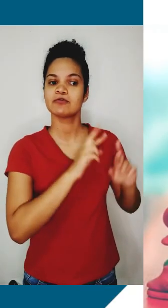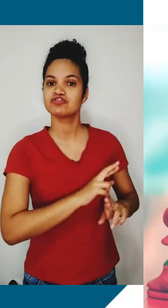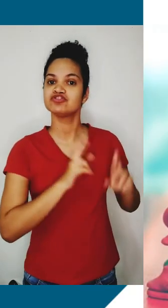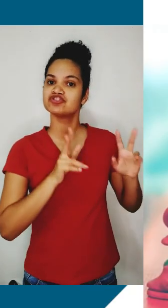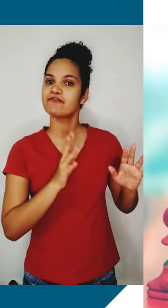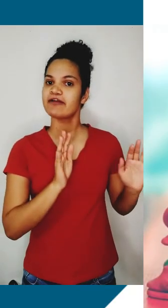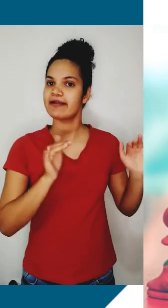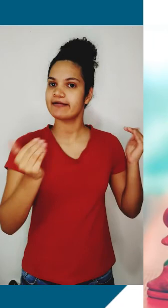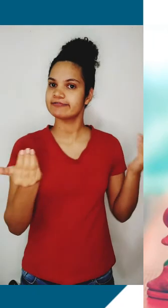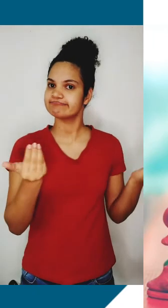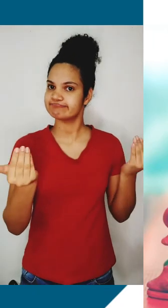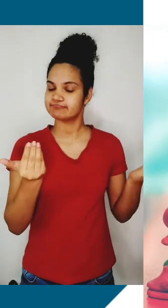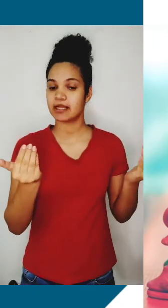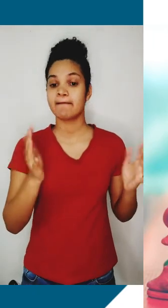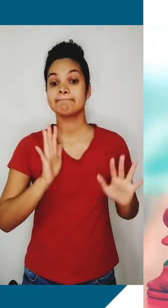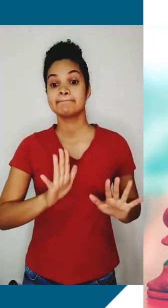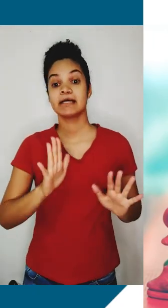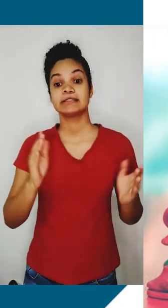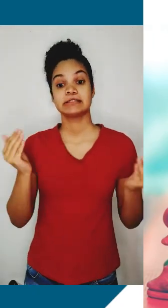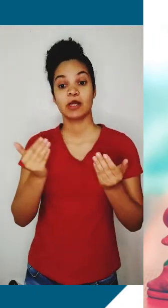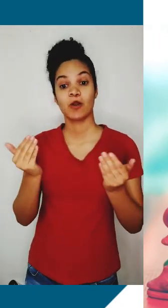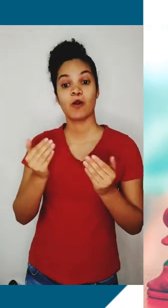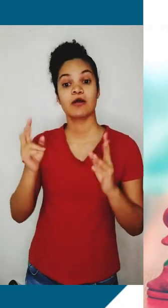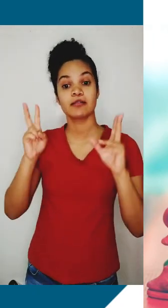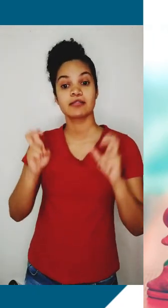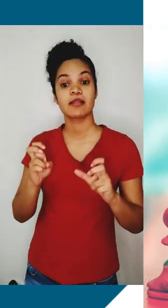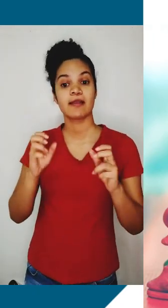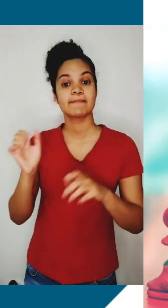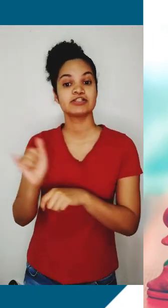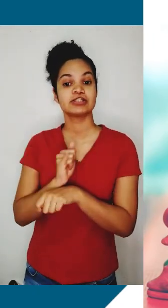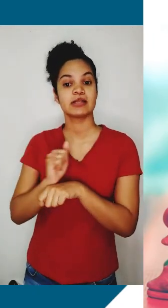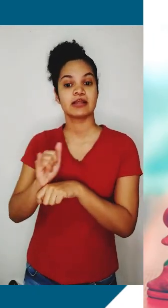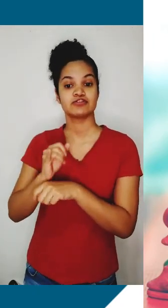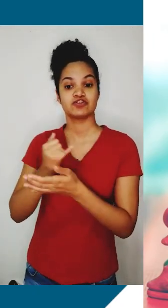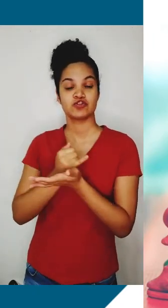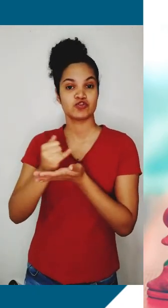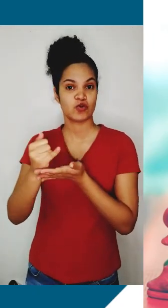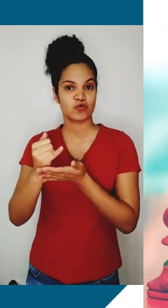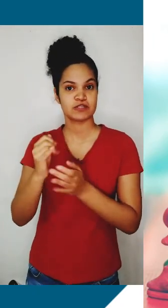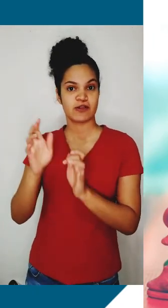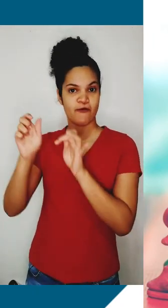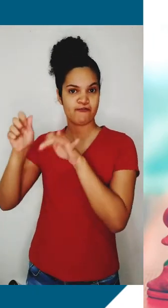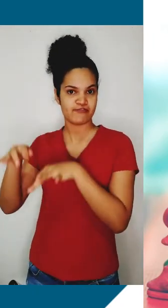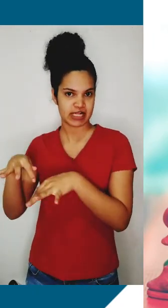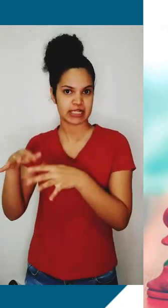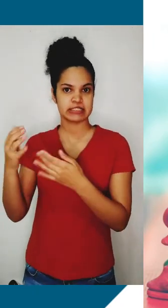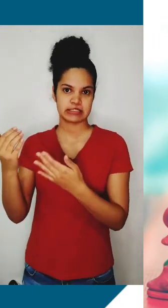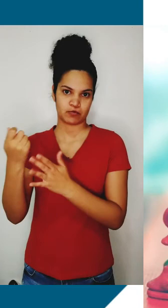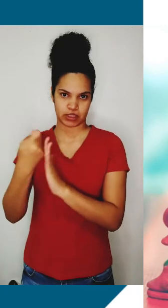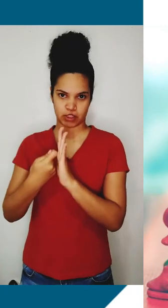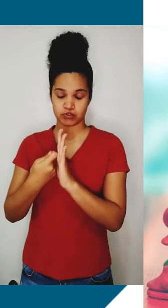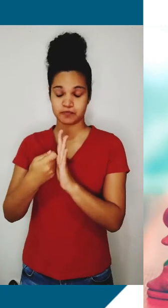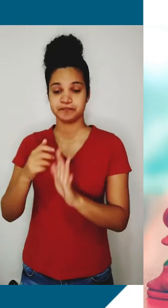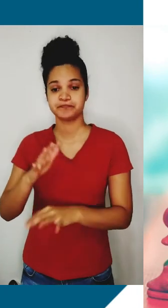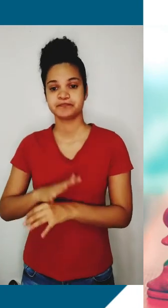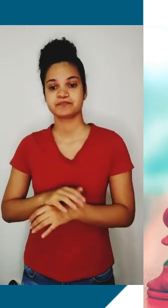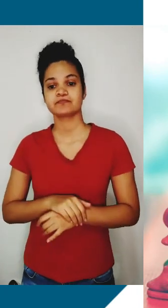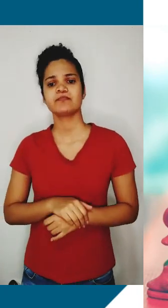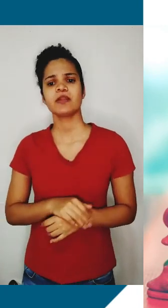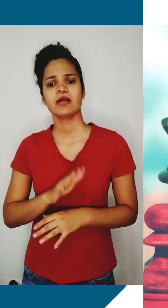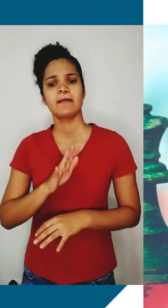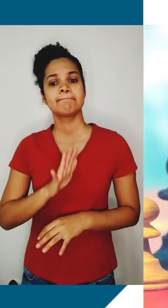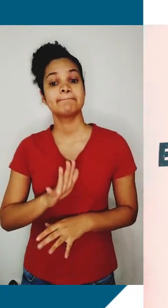estratégias de introdução e conclusão. Mas, antes de a gente passar para os parágrafos em si de introdução